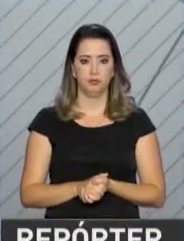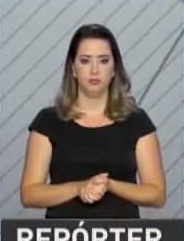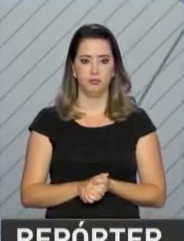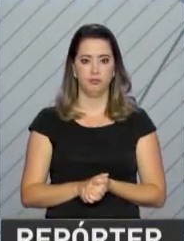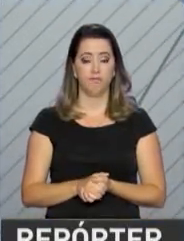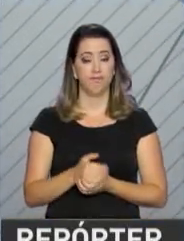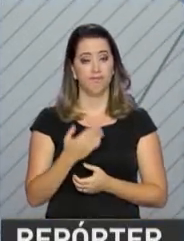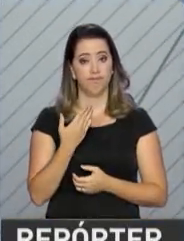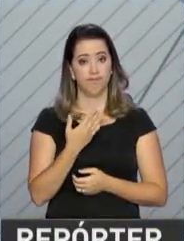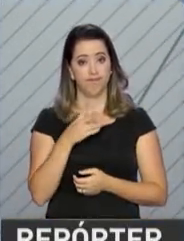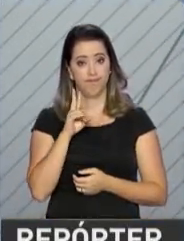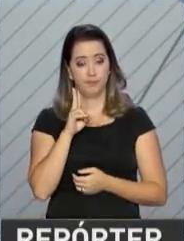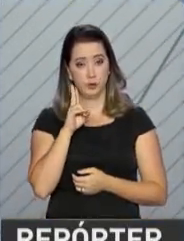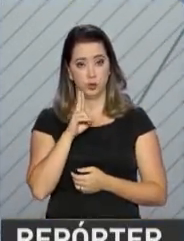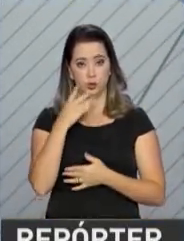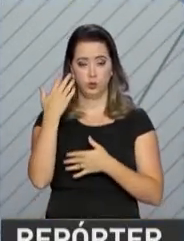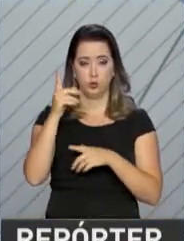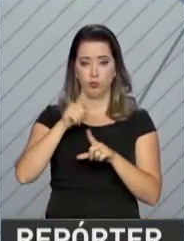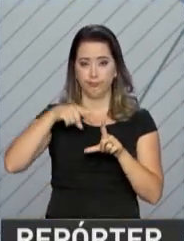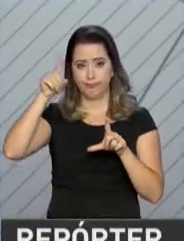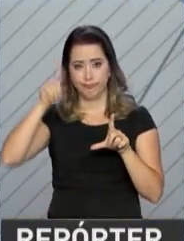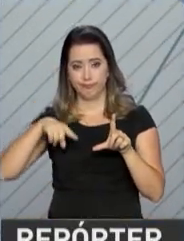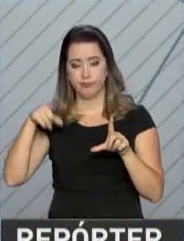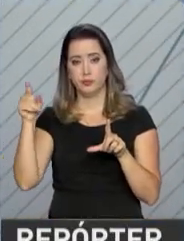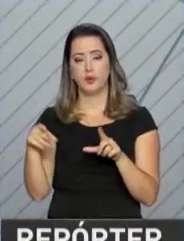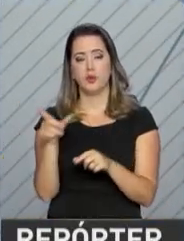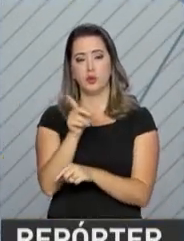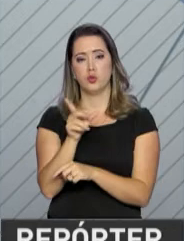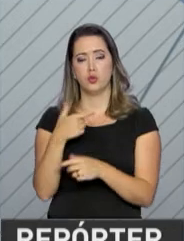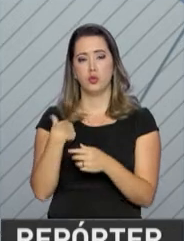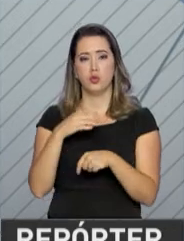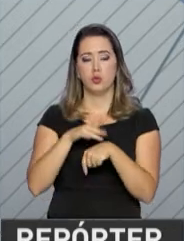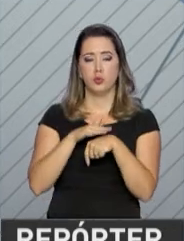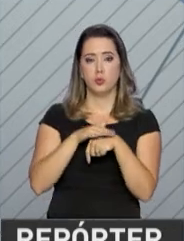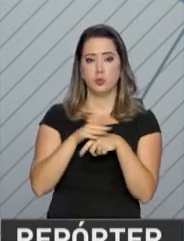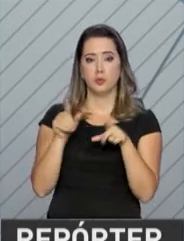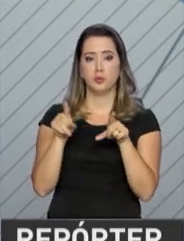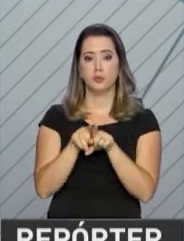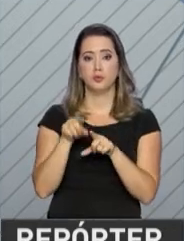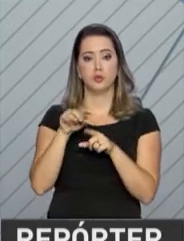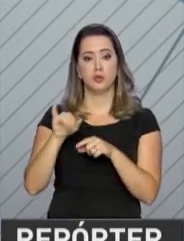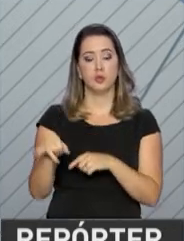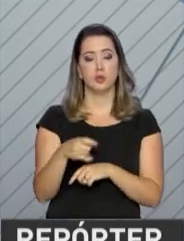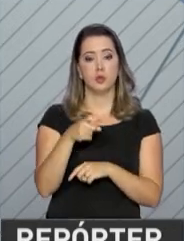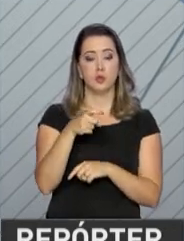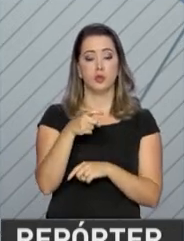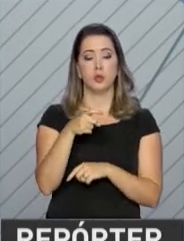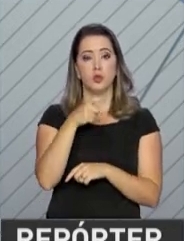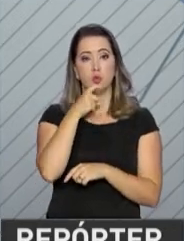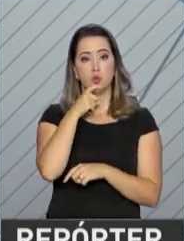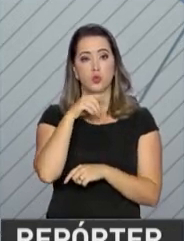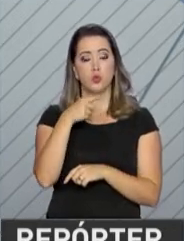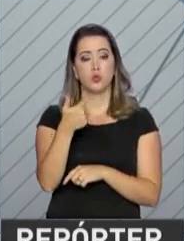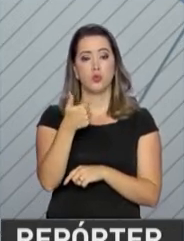O boletim epidemiológico do governo mostra que no período entre julho de 2017 e o dia 14 desse